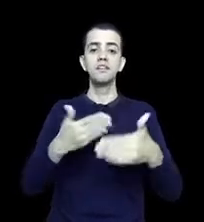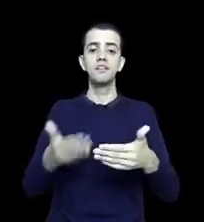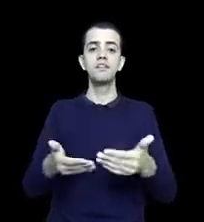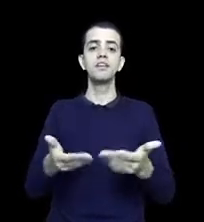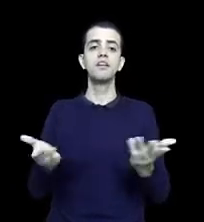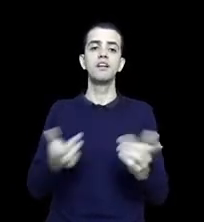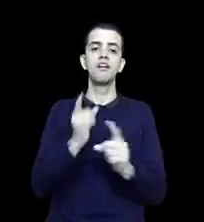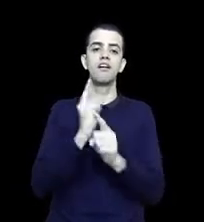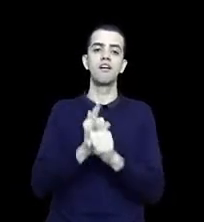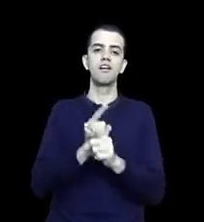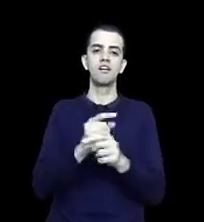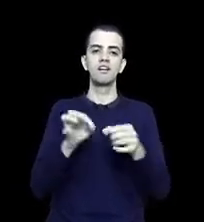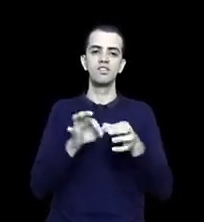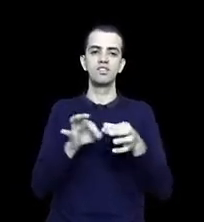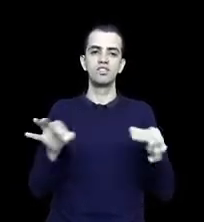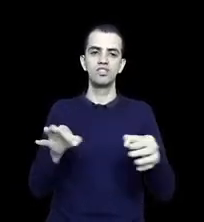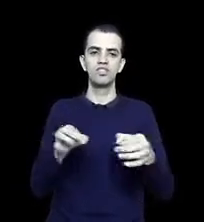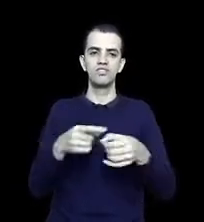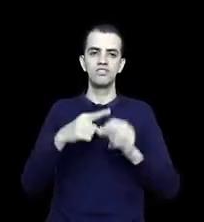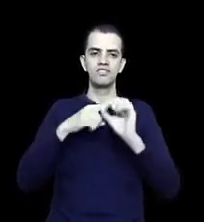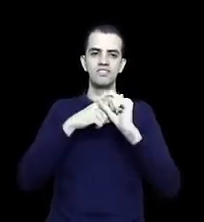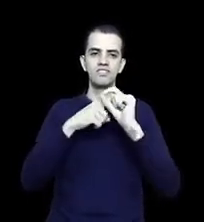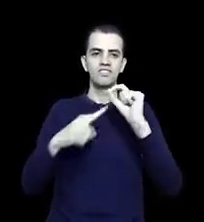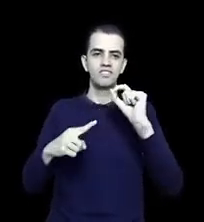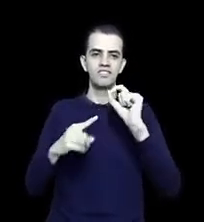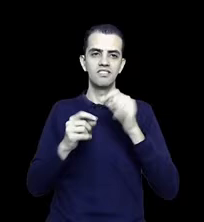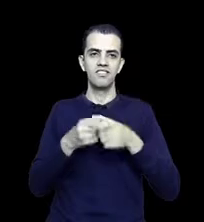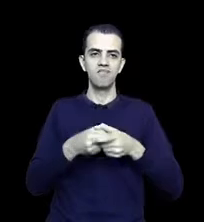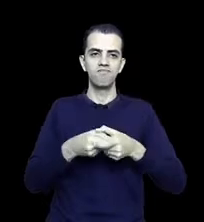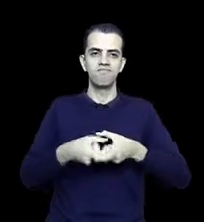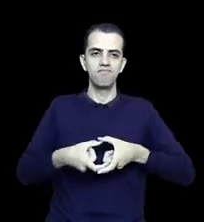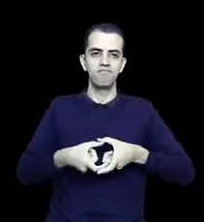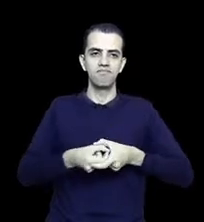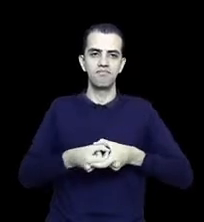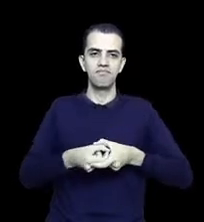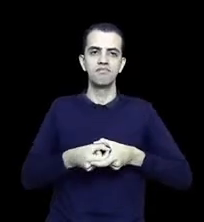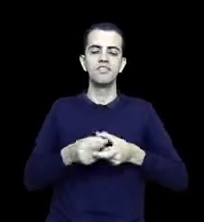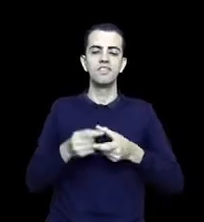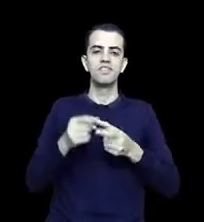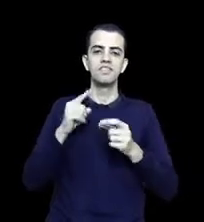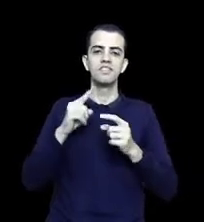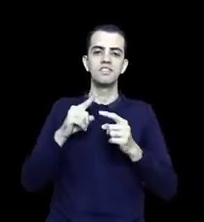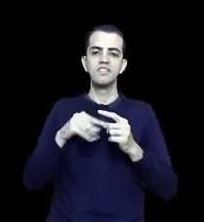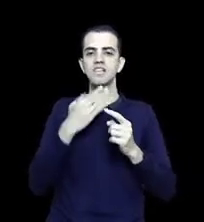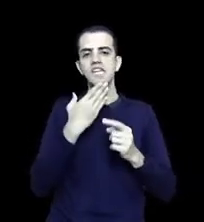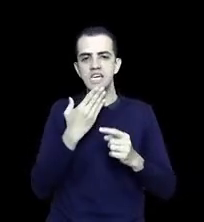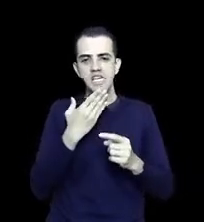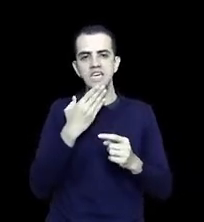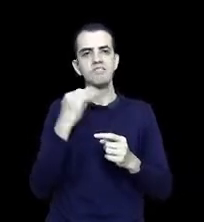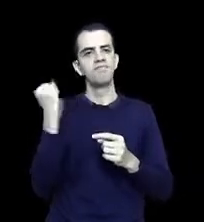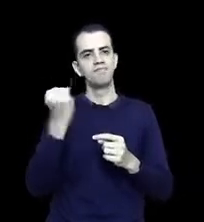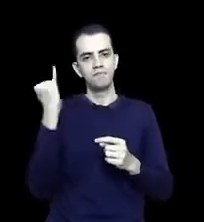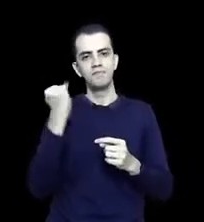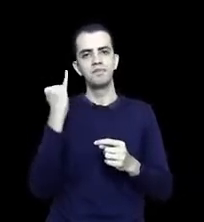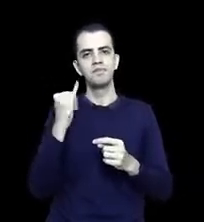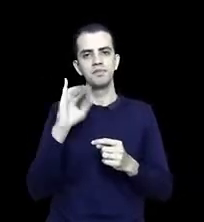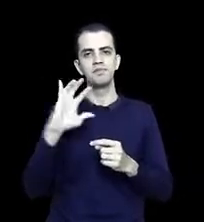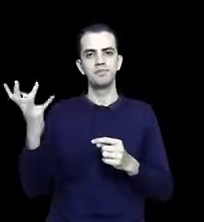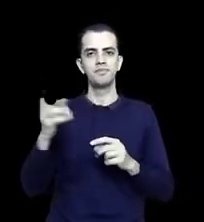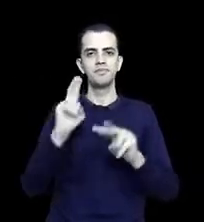vê o diâmetro da articulação, note que a articulação ficou, né, com uma deformidade importante, né?